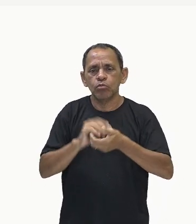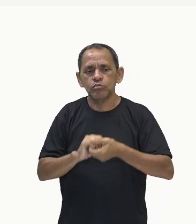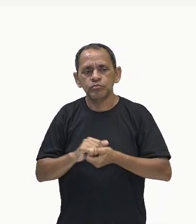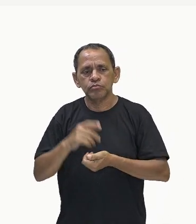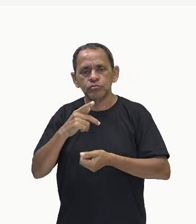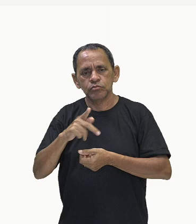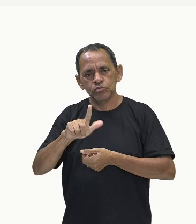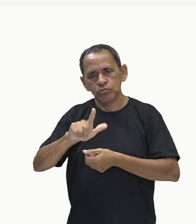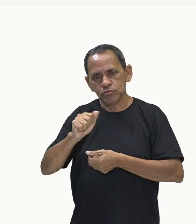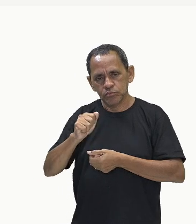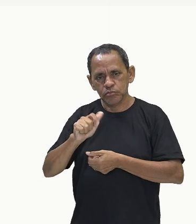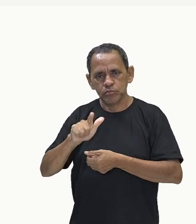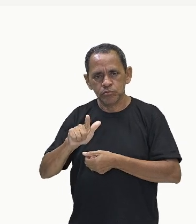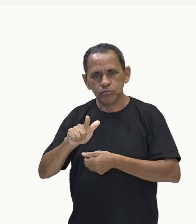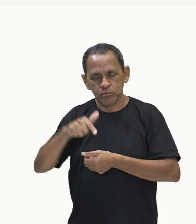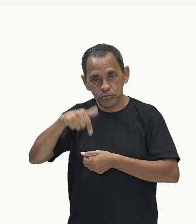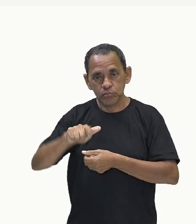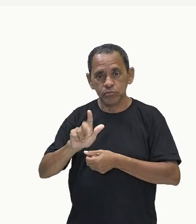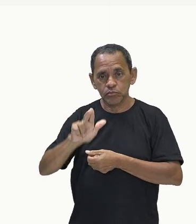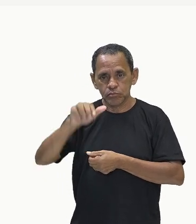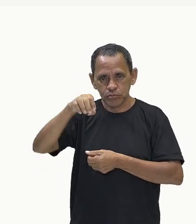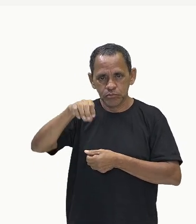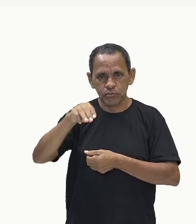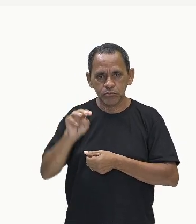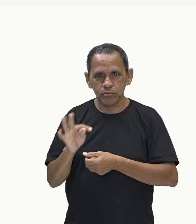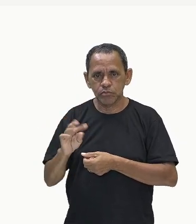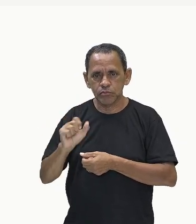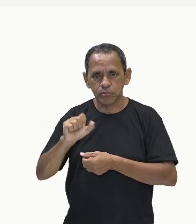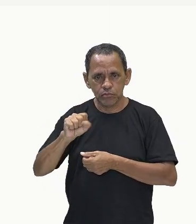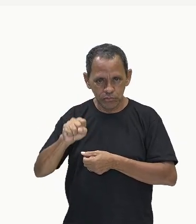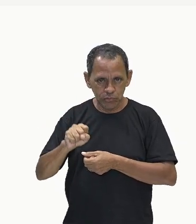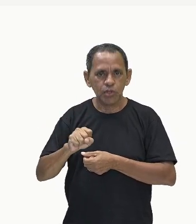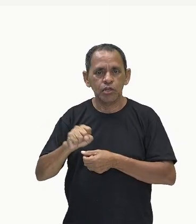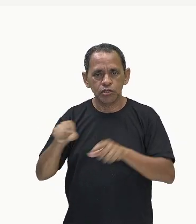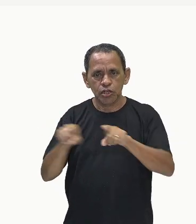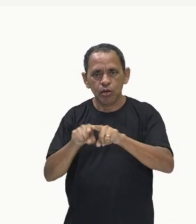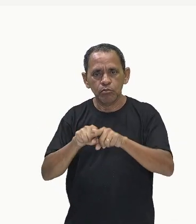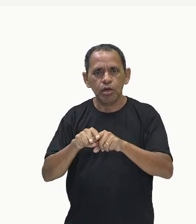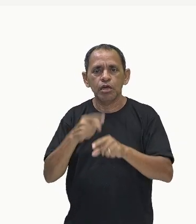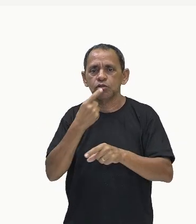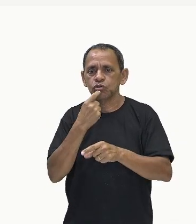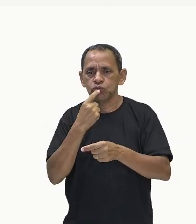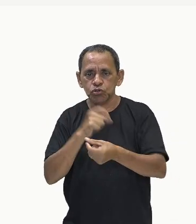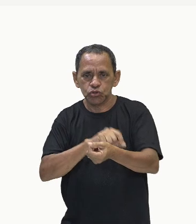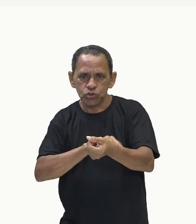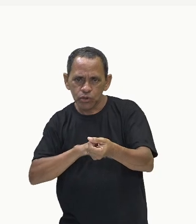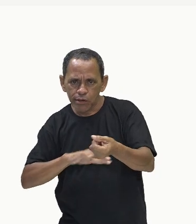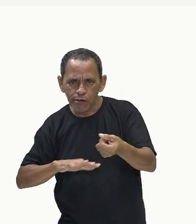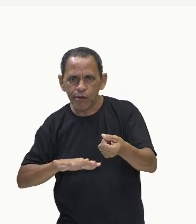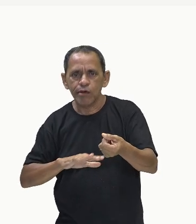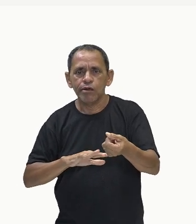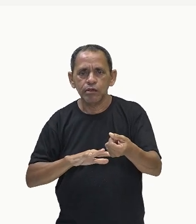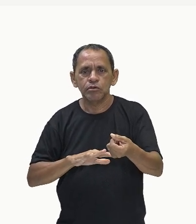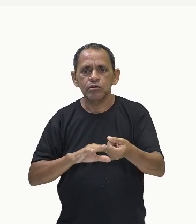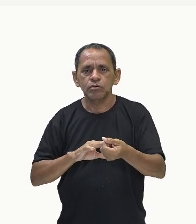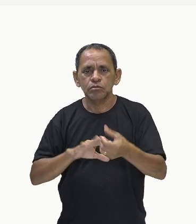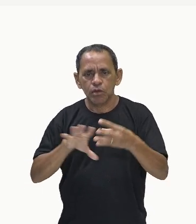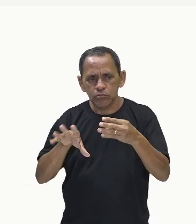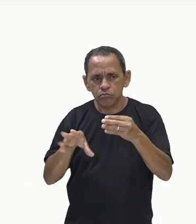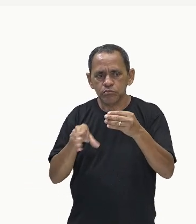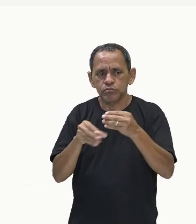a coagulação, e o plasma sanguíneo. O plasma sanguíneo é essa